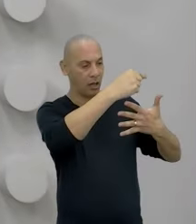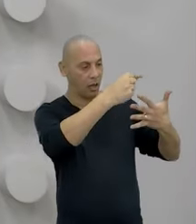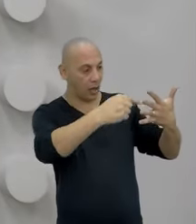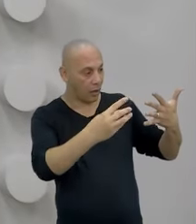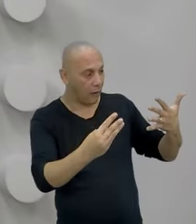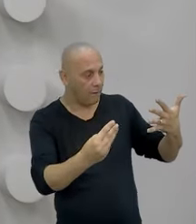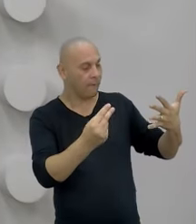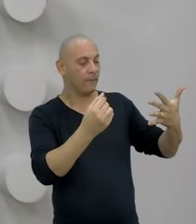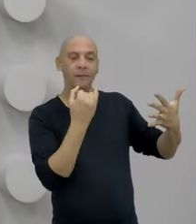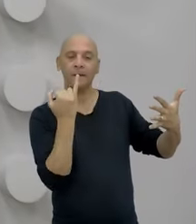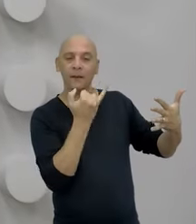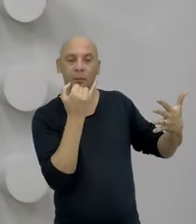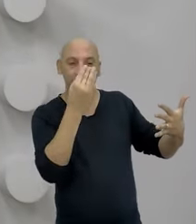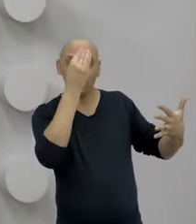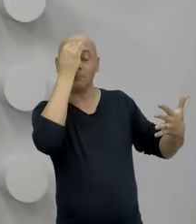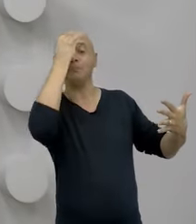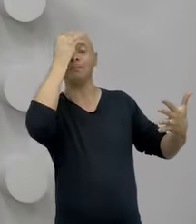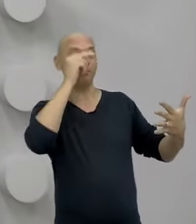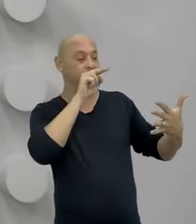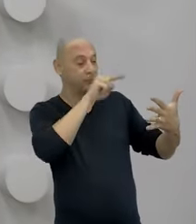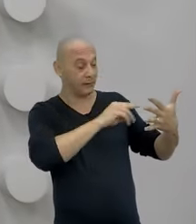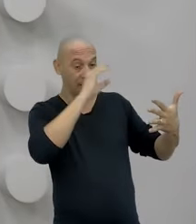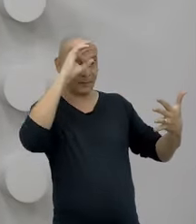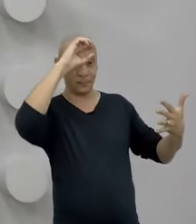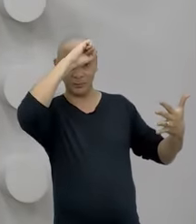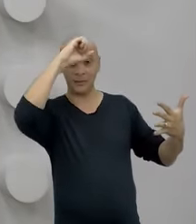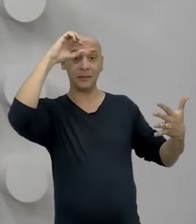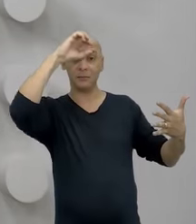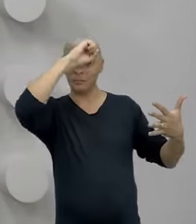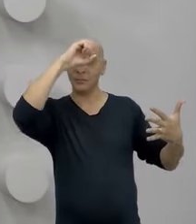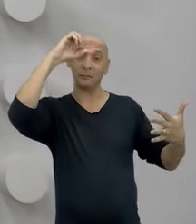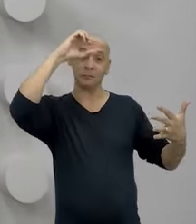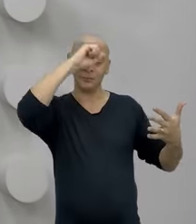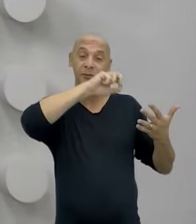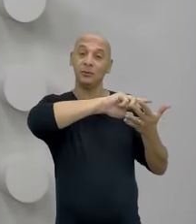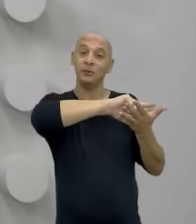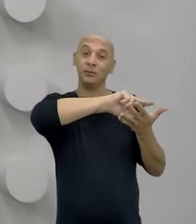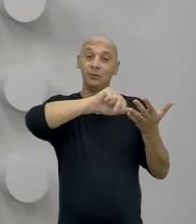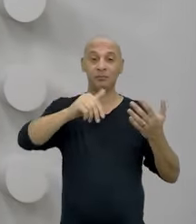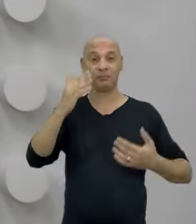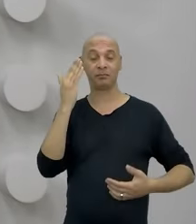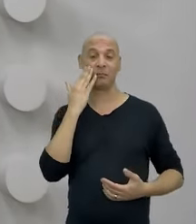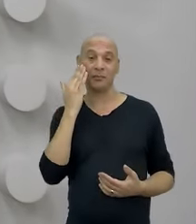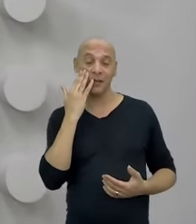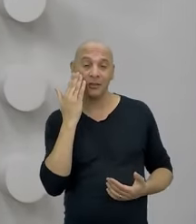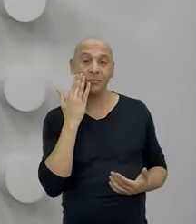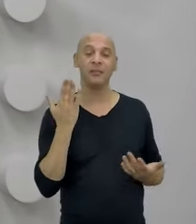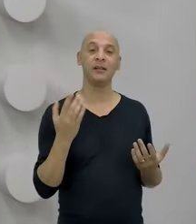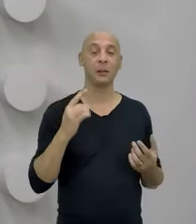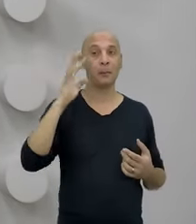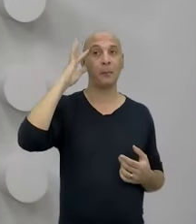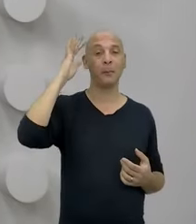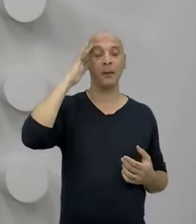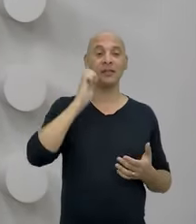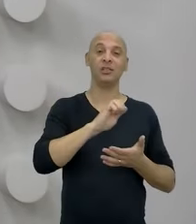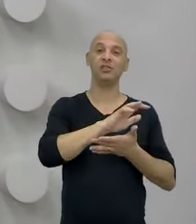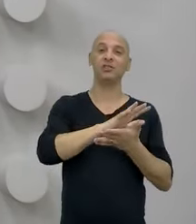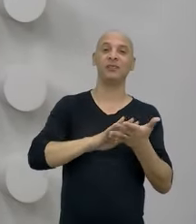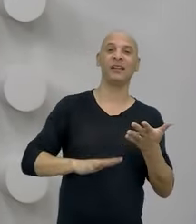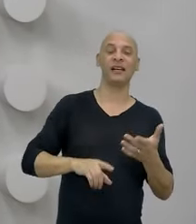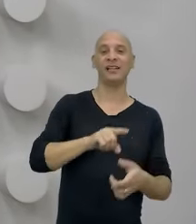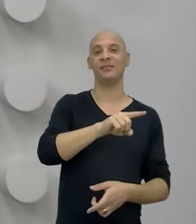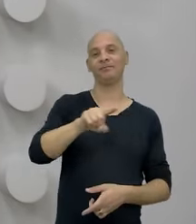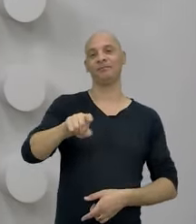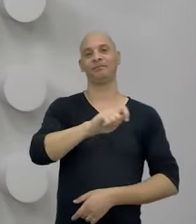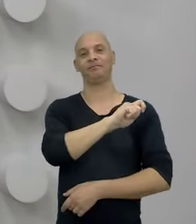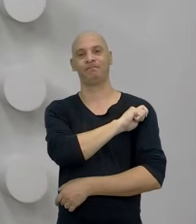que acabamos de ver e aprender agora e ter outras compreensões pensando em atividades para